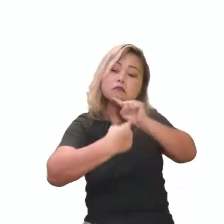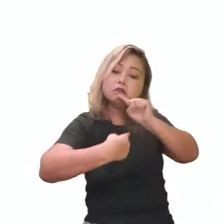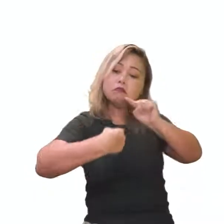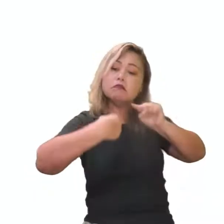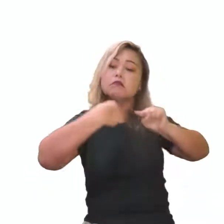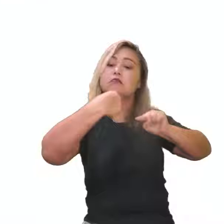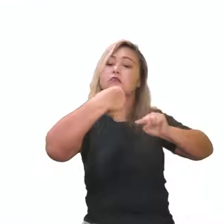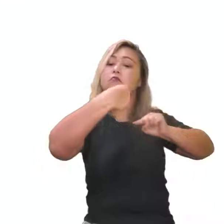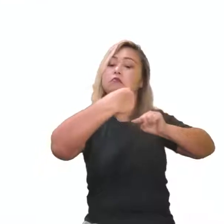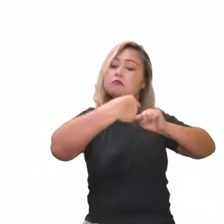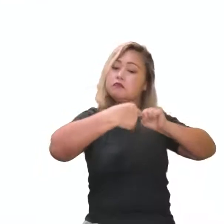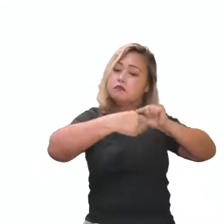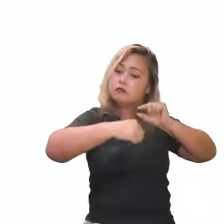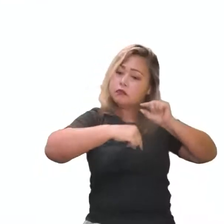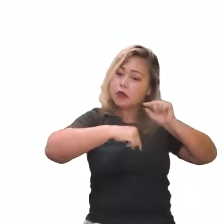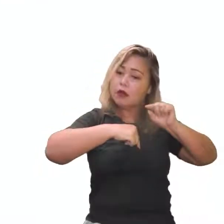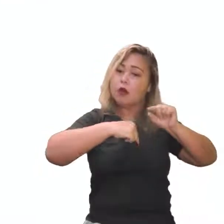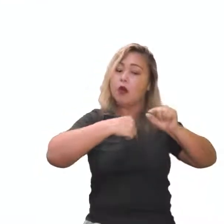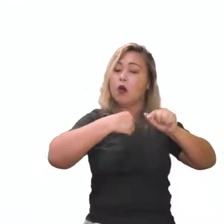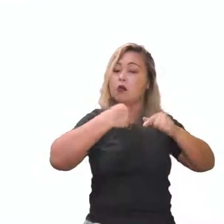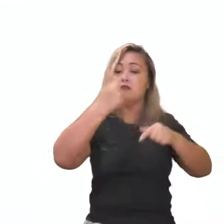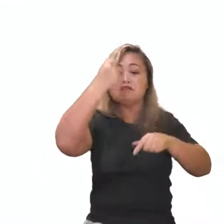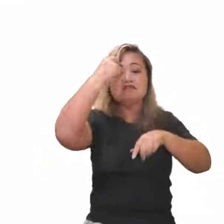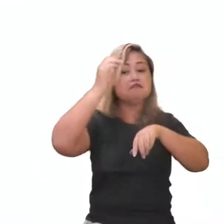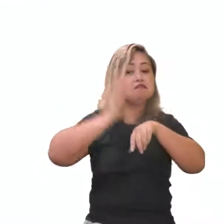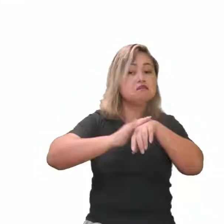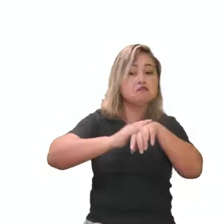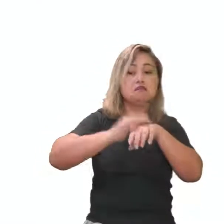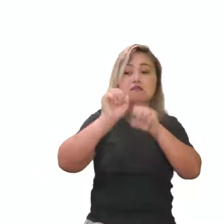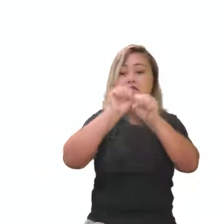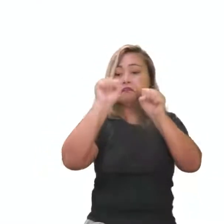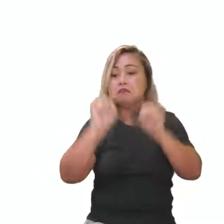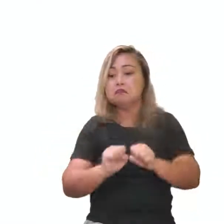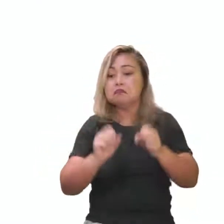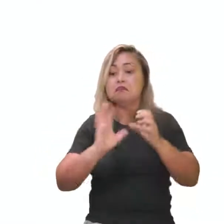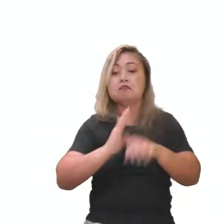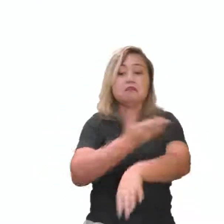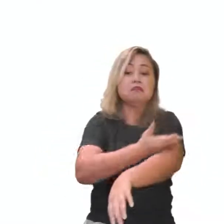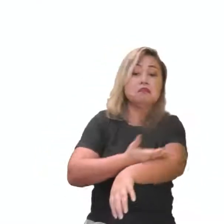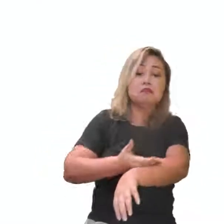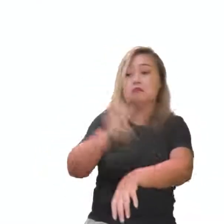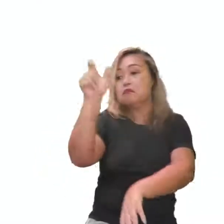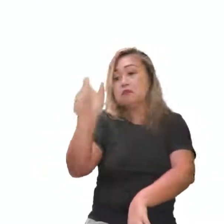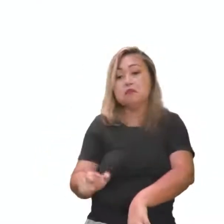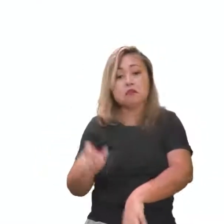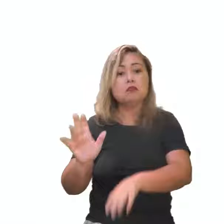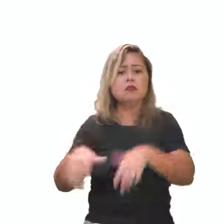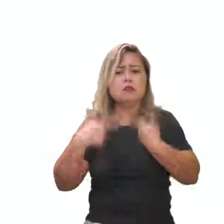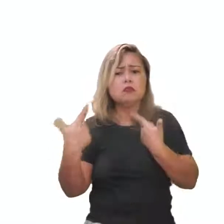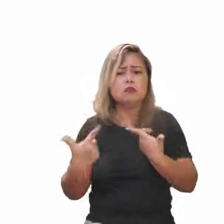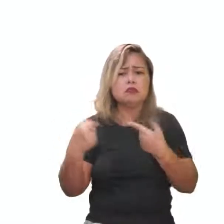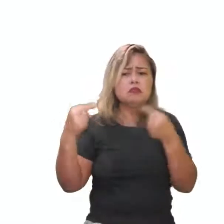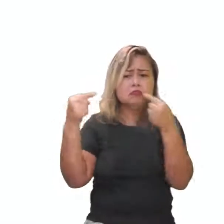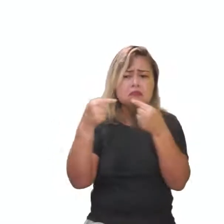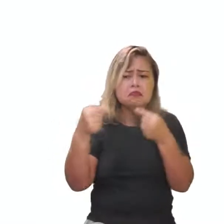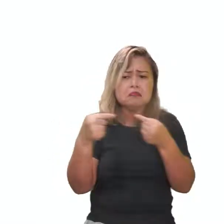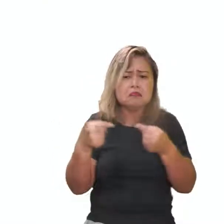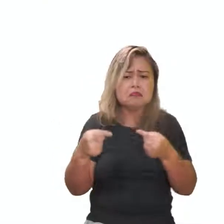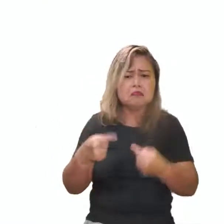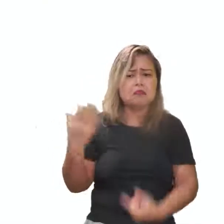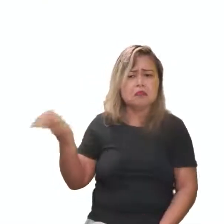favorecer o crescimento e desenvolvimento de uma ideia, um sistema, um costume ou indivíduo. Professora, o que tem a ver